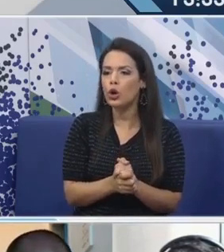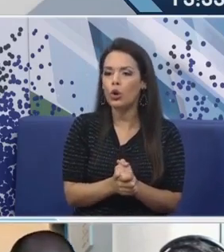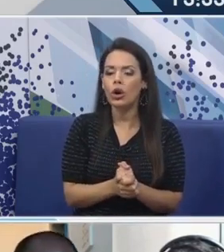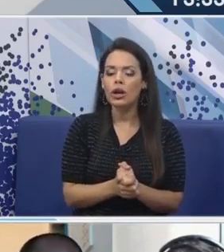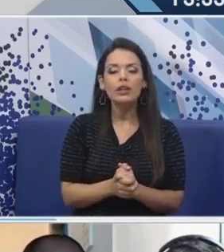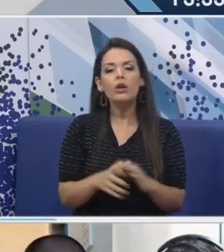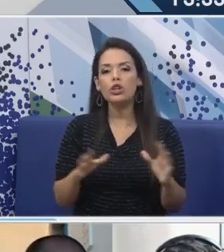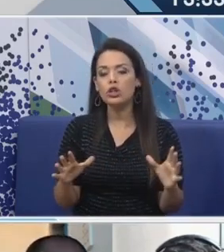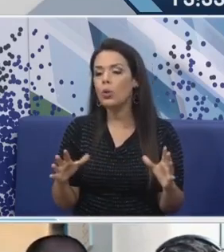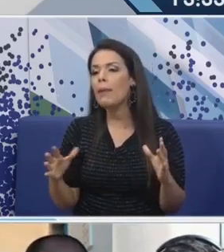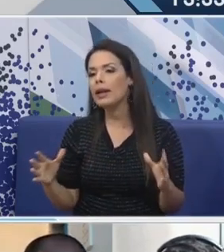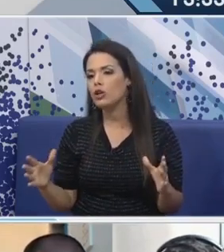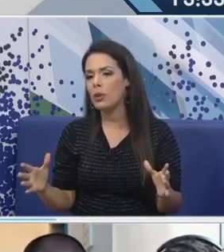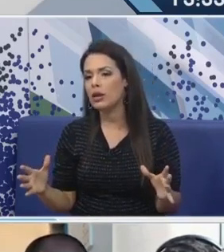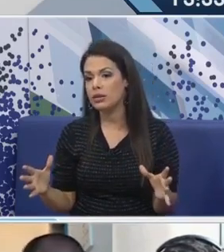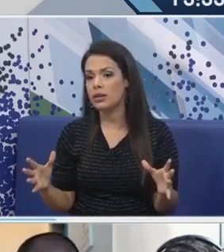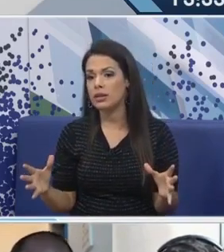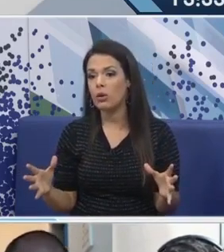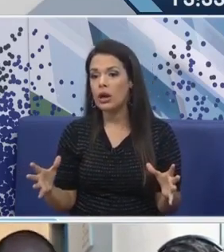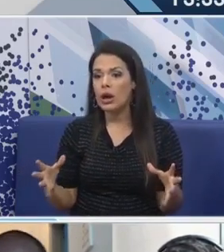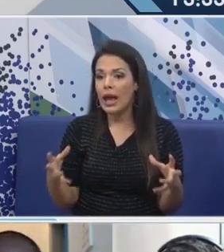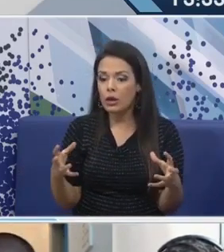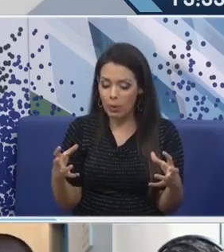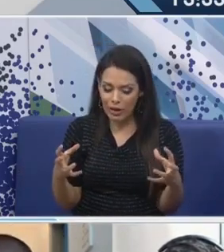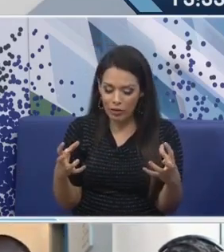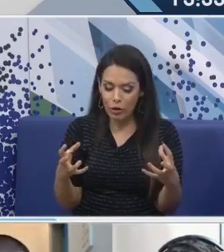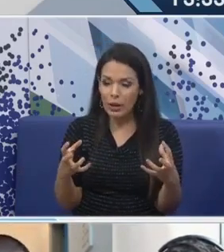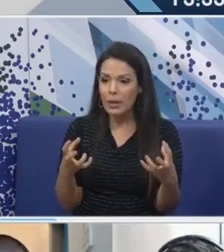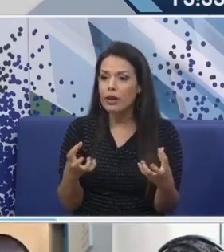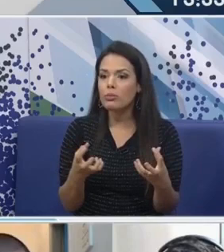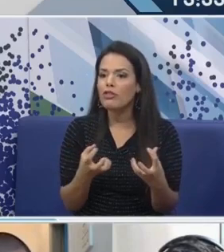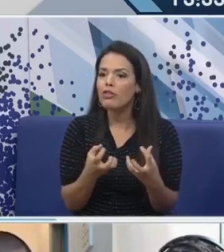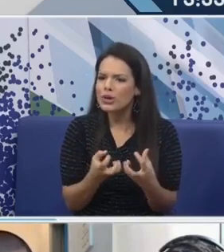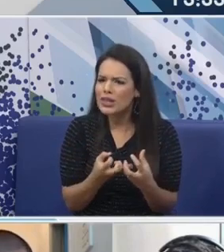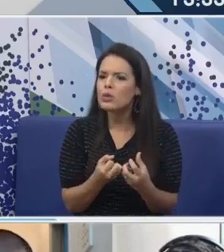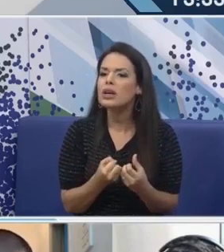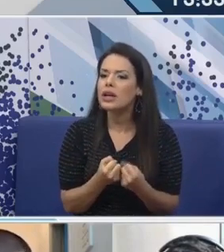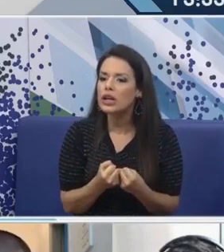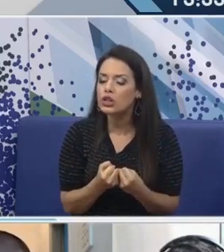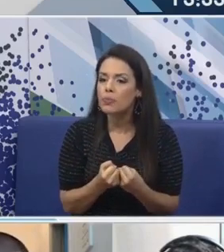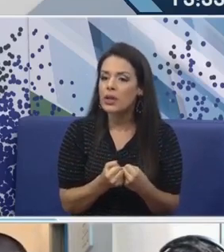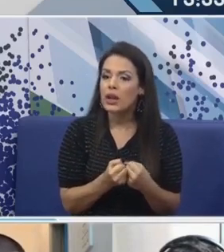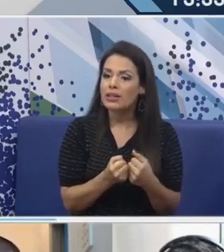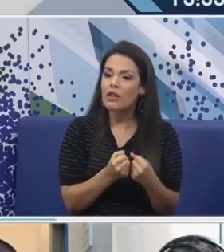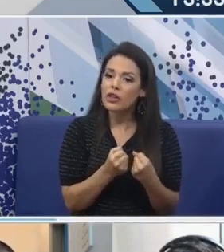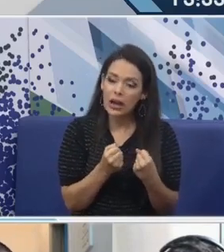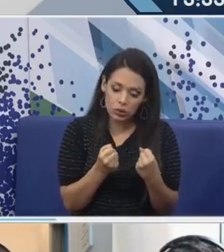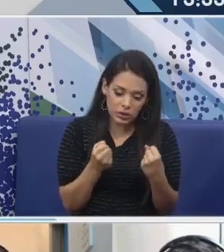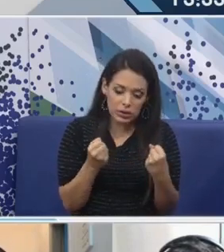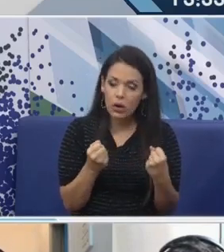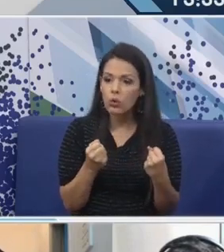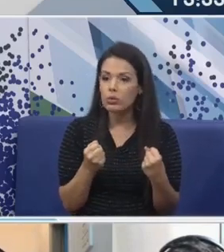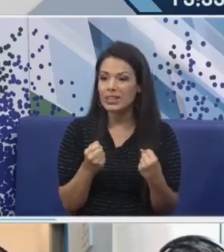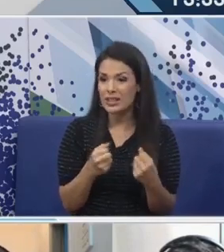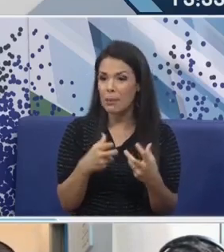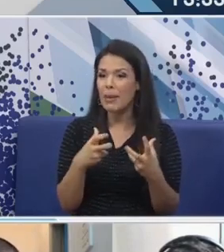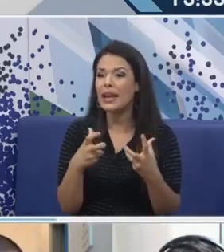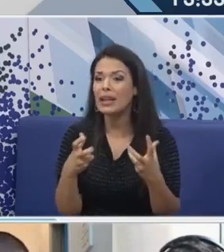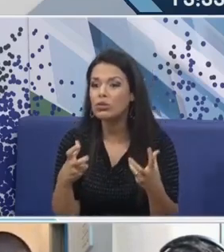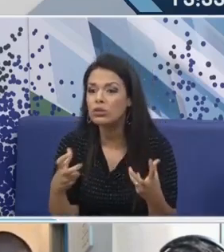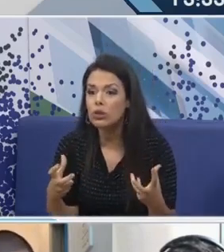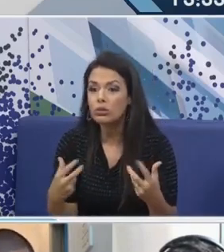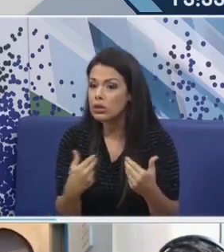é um chororô. Não, gente, não é mania de perseguição. É que o Botafogo está perdendo uma força tão grande, está ficando tão... está